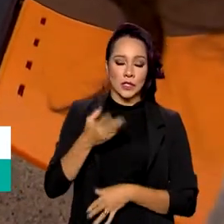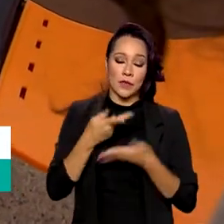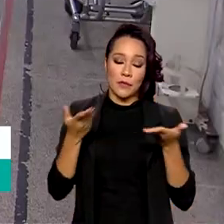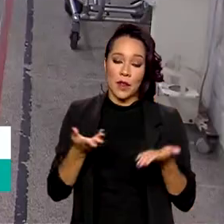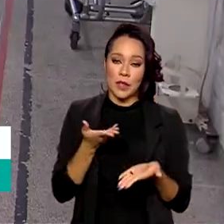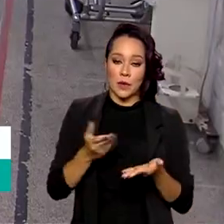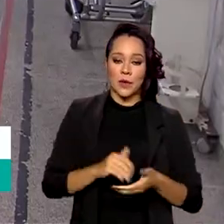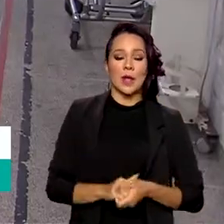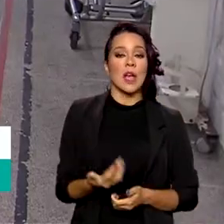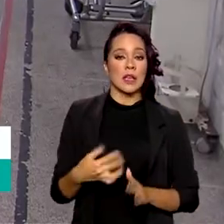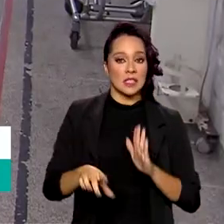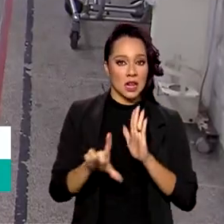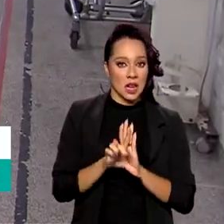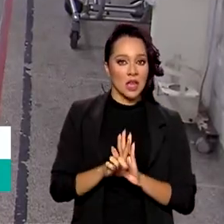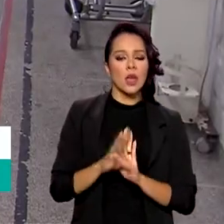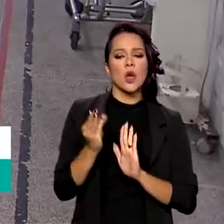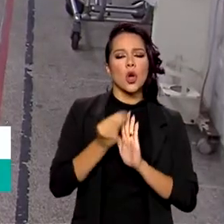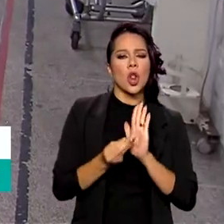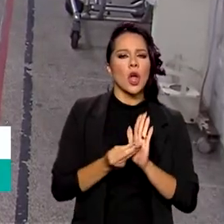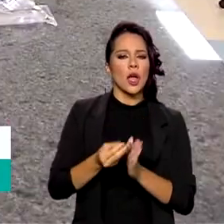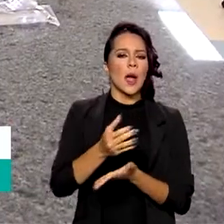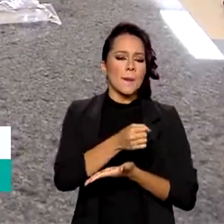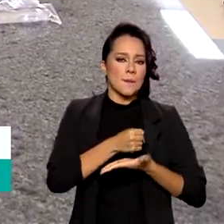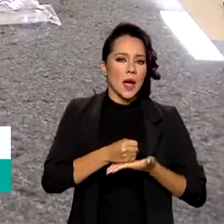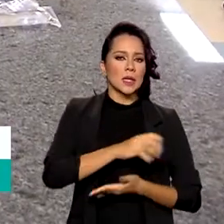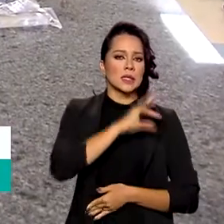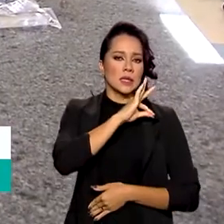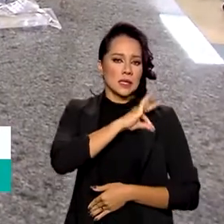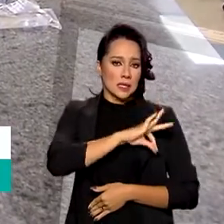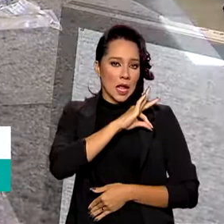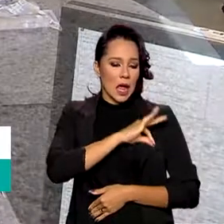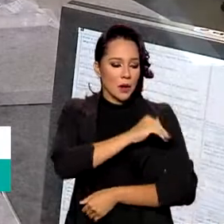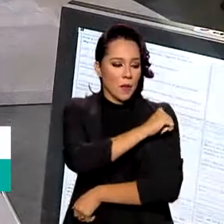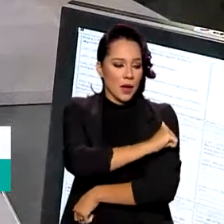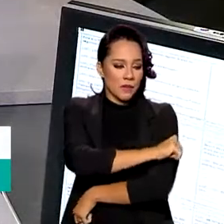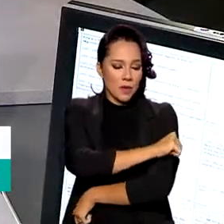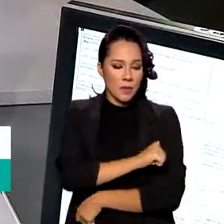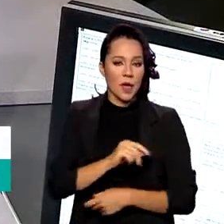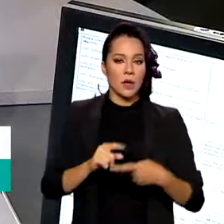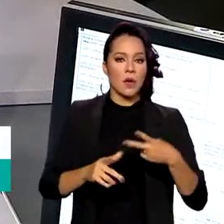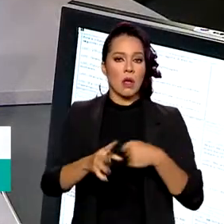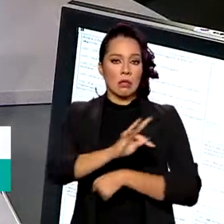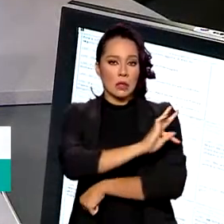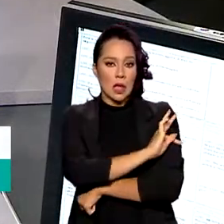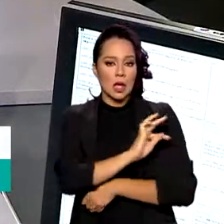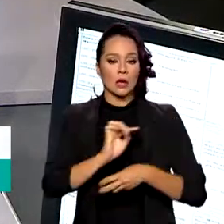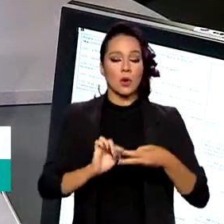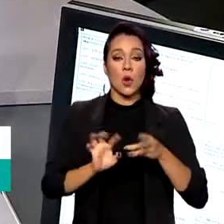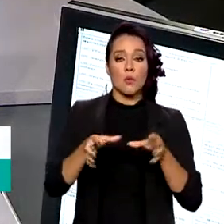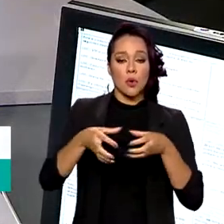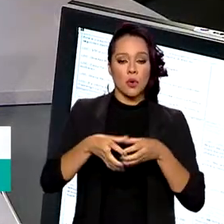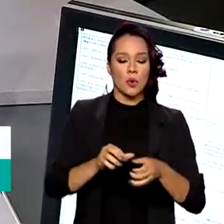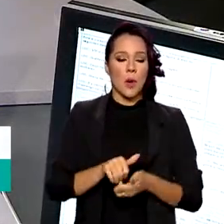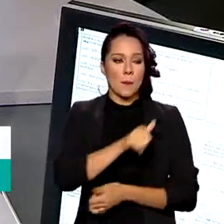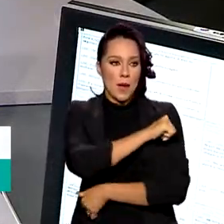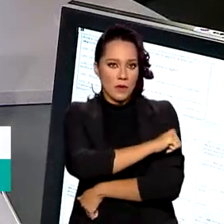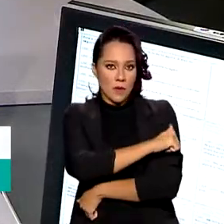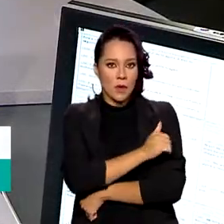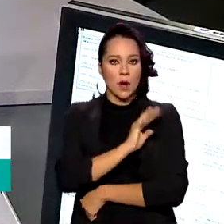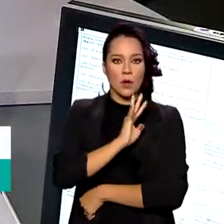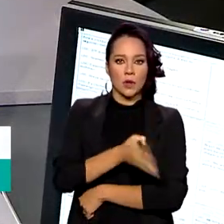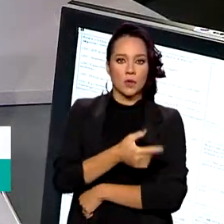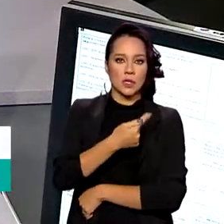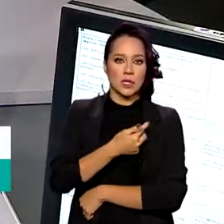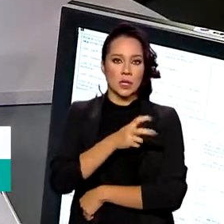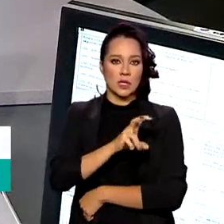está falando agora essa lei ela define o piso nacional para enfermeiros técnicos né para categoria para enfermeiros